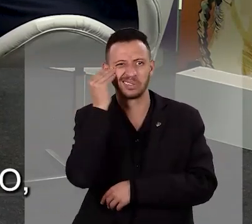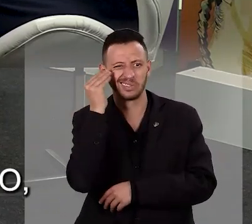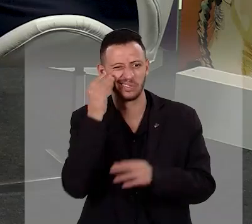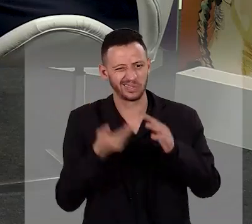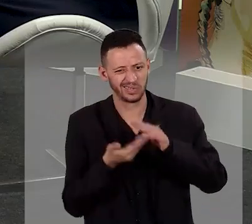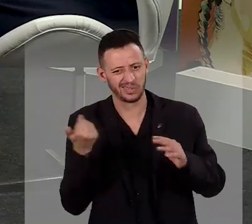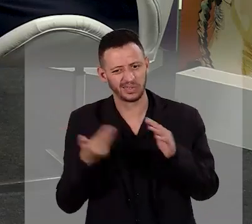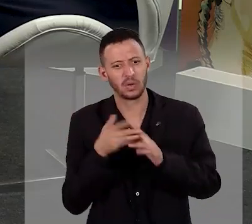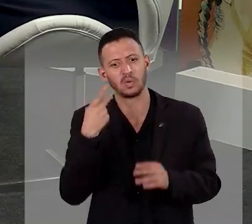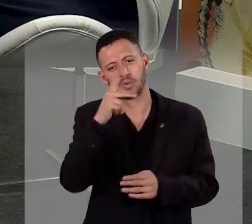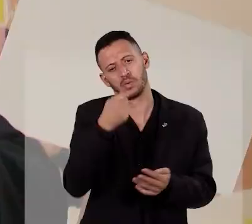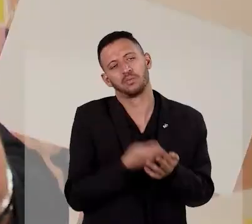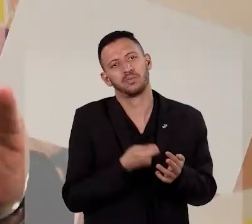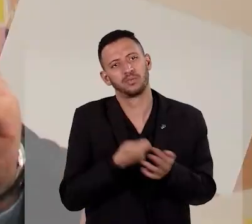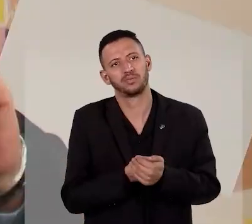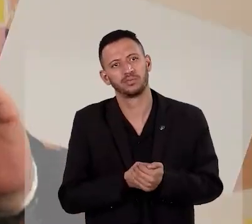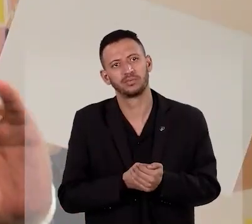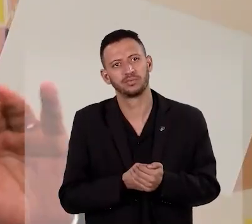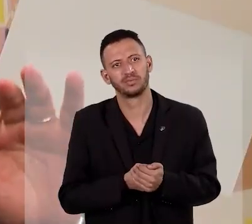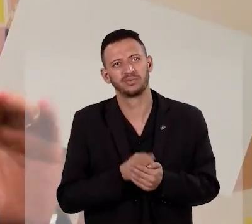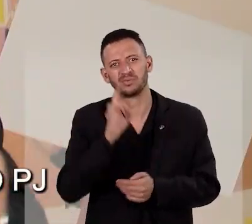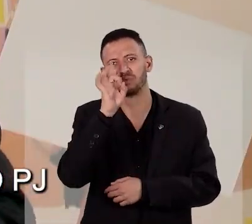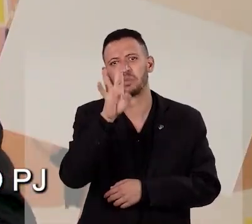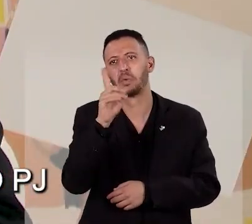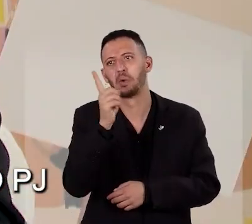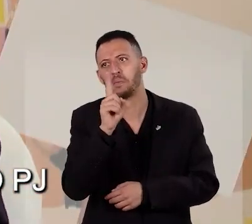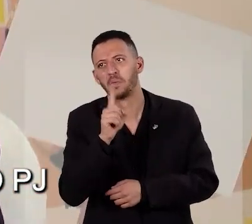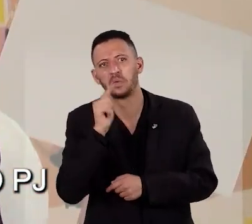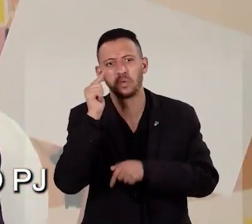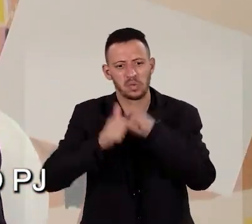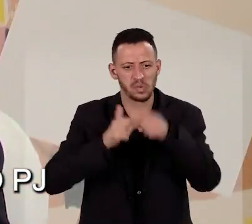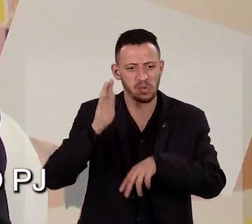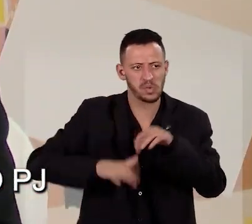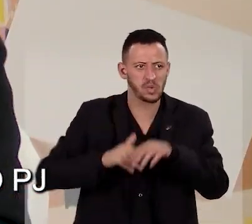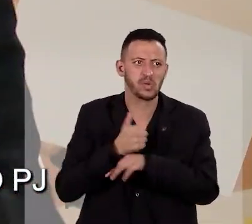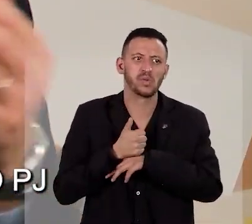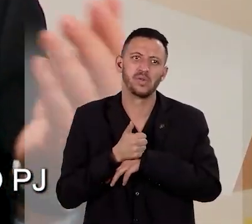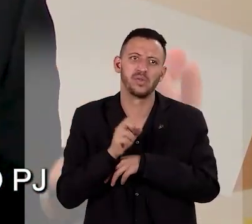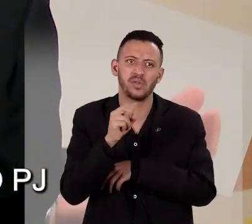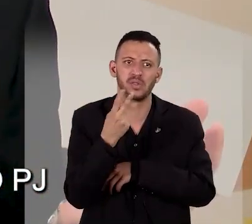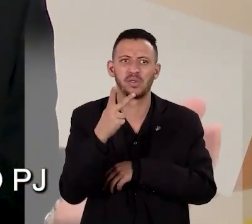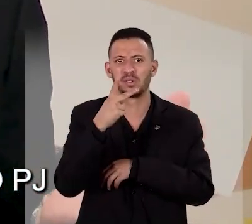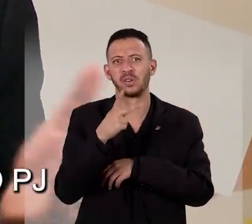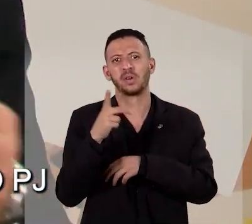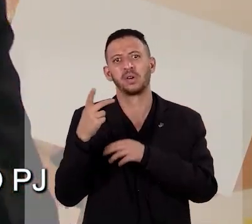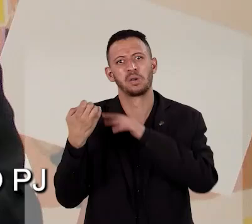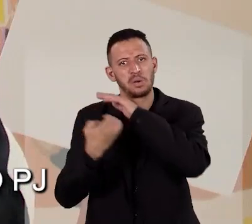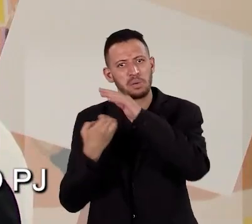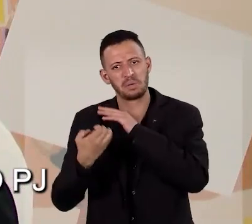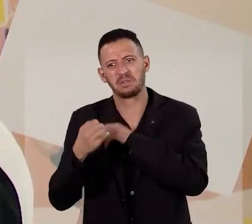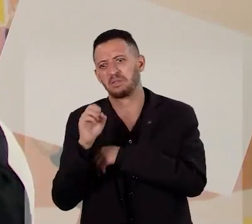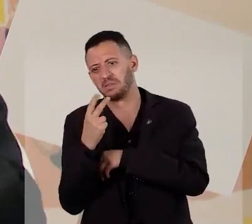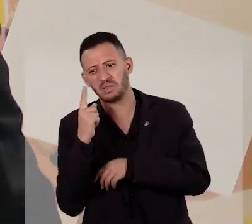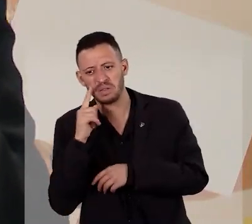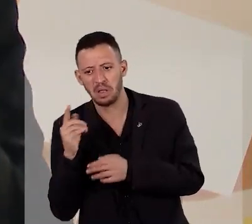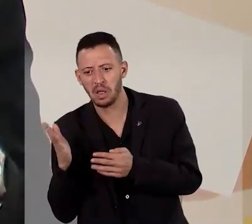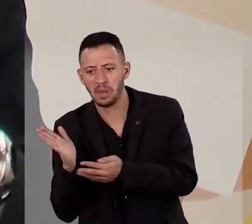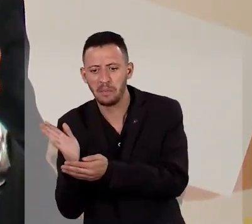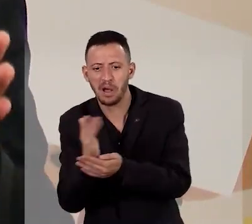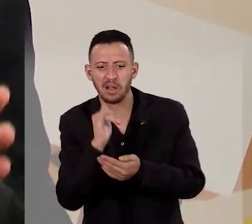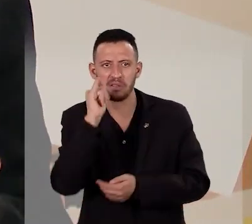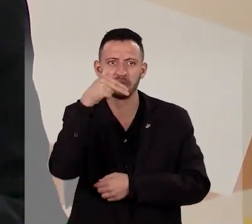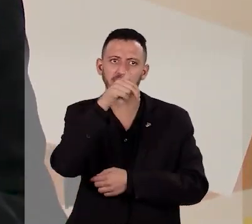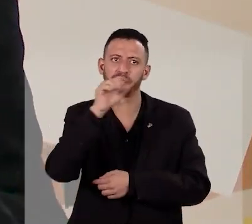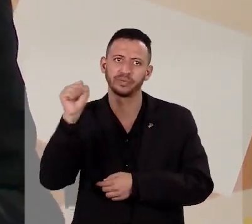tempo, tentou retirar as suas obrigações. Então, não é apenas que o trabalhador ou o PJ não